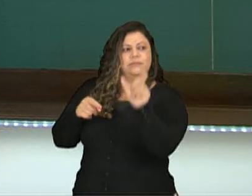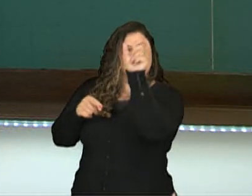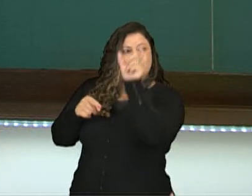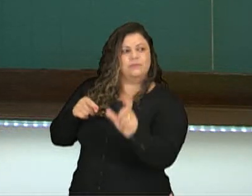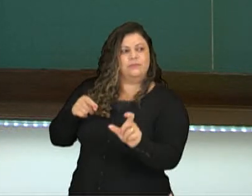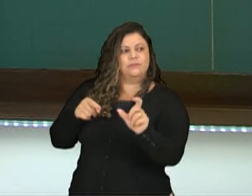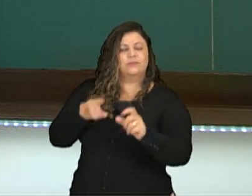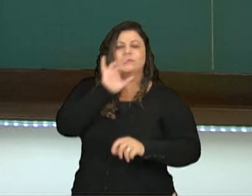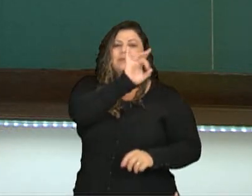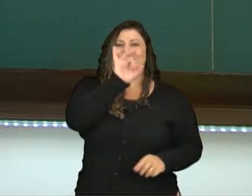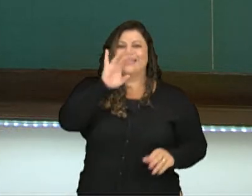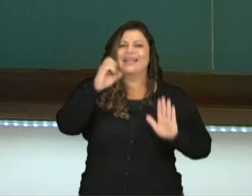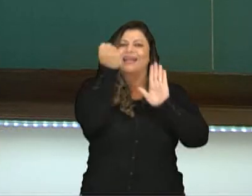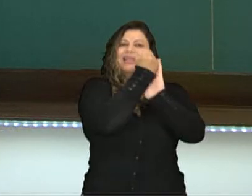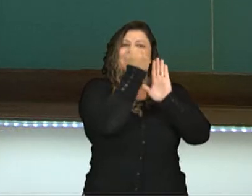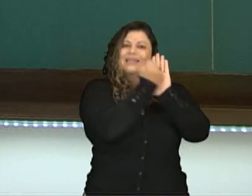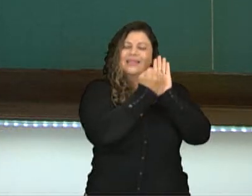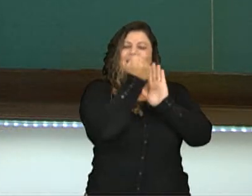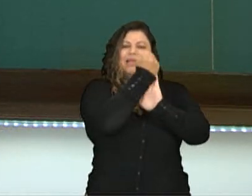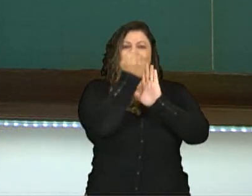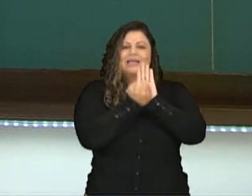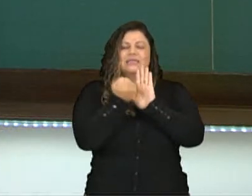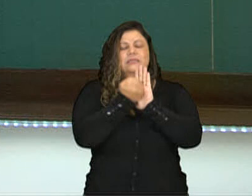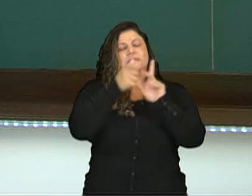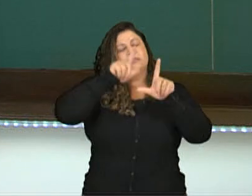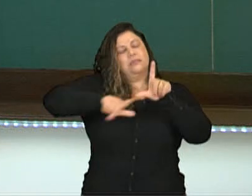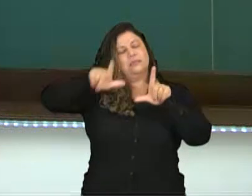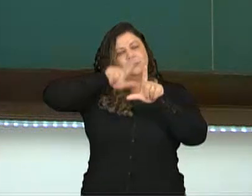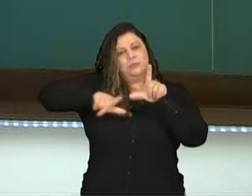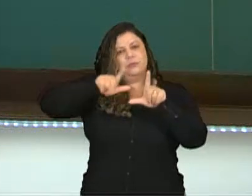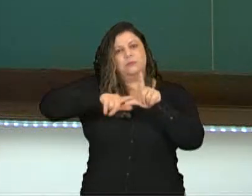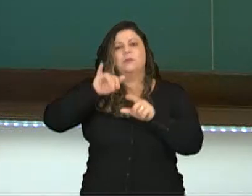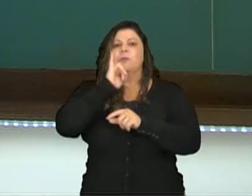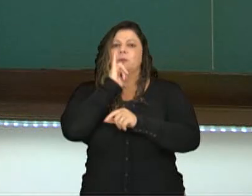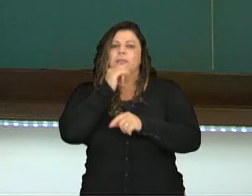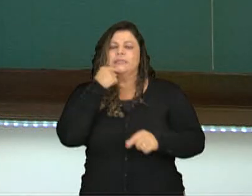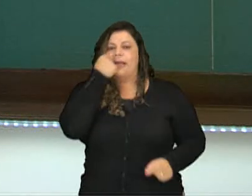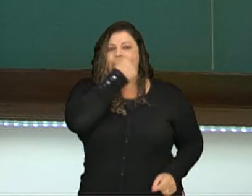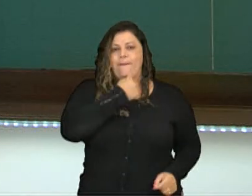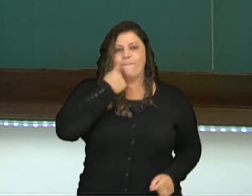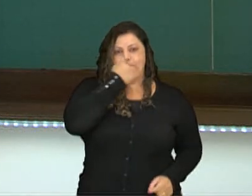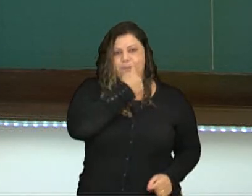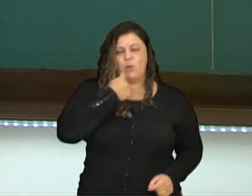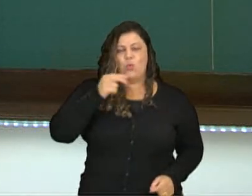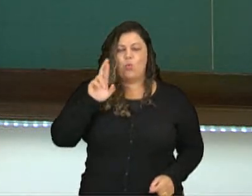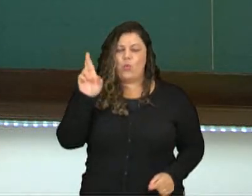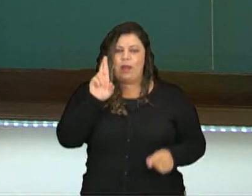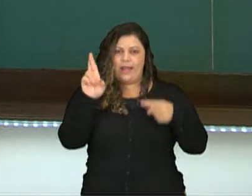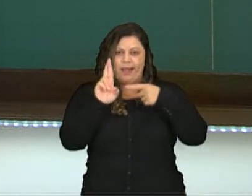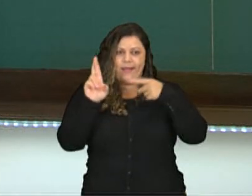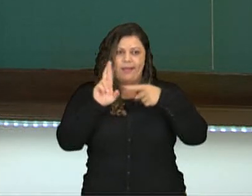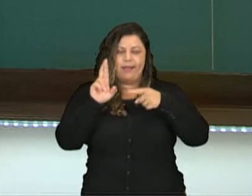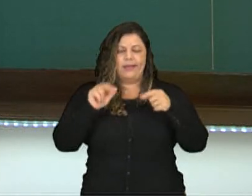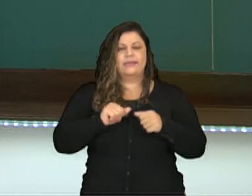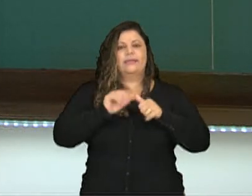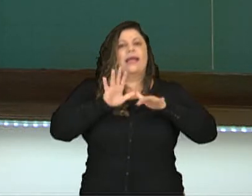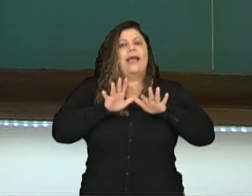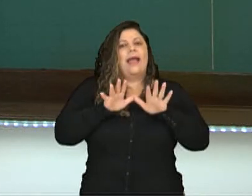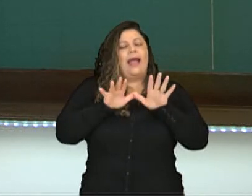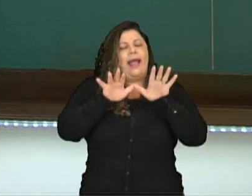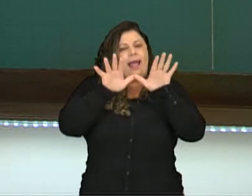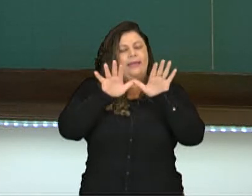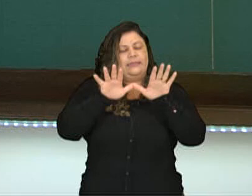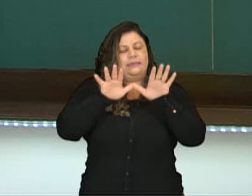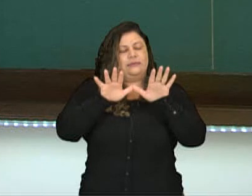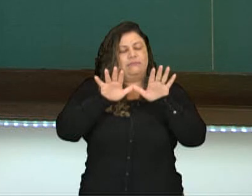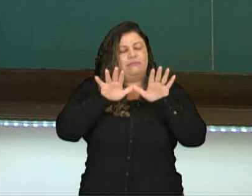Cada símbolo daquele representa uma letra, por exemplo, a boca representa o R, né? A águia representa a letra A, ó, a letra